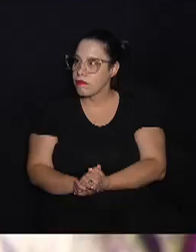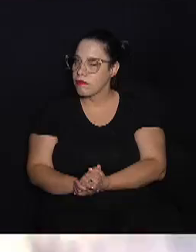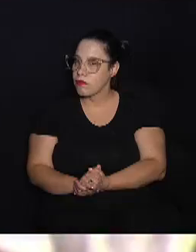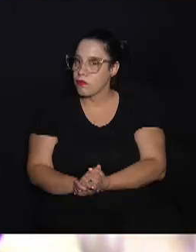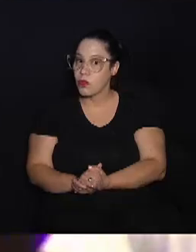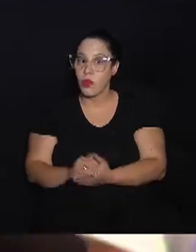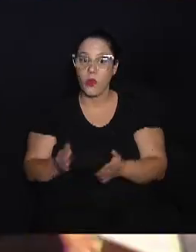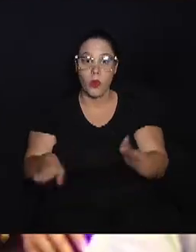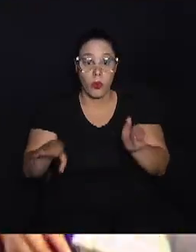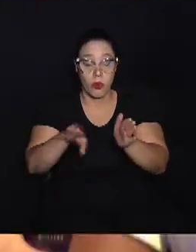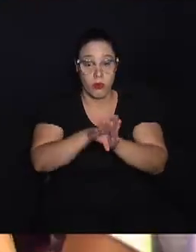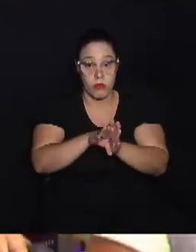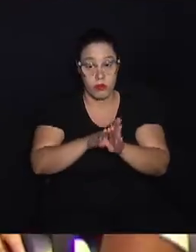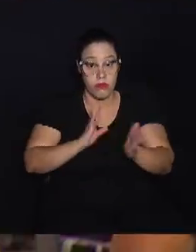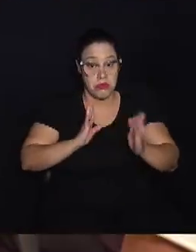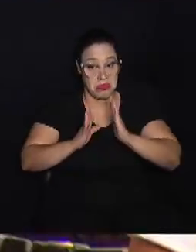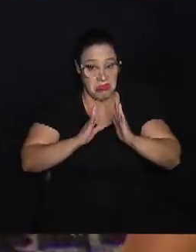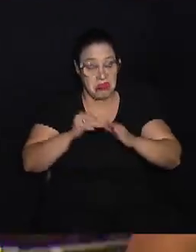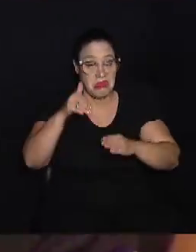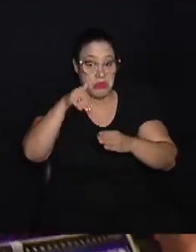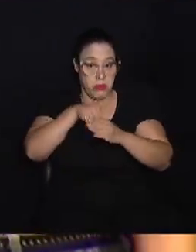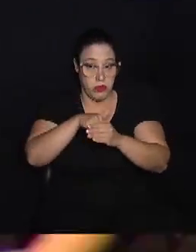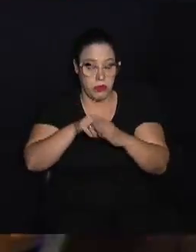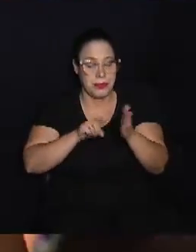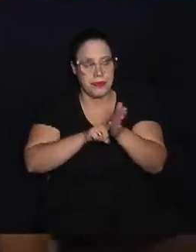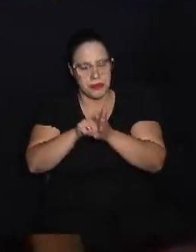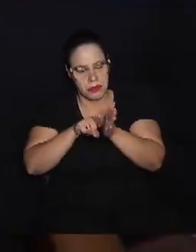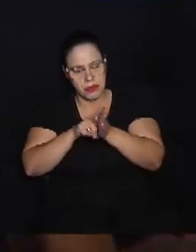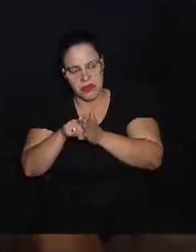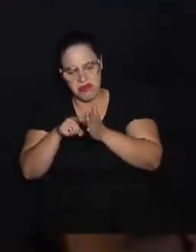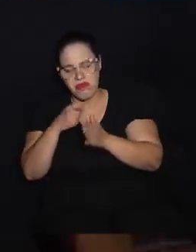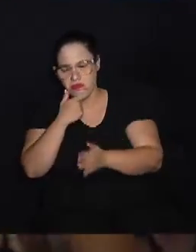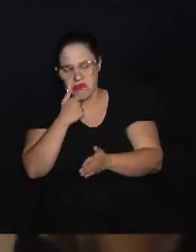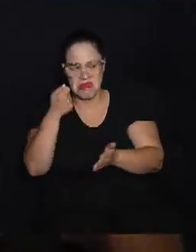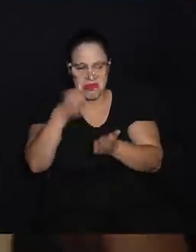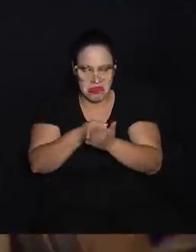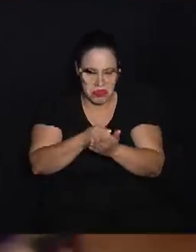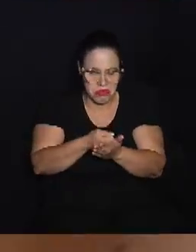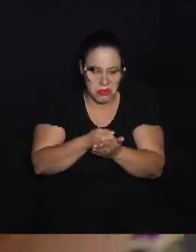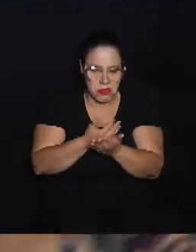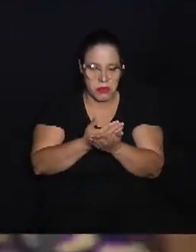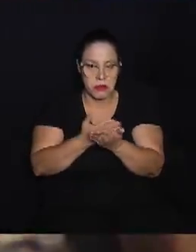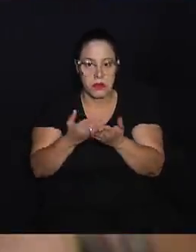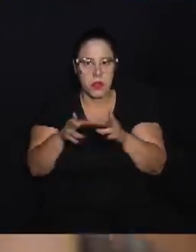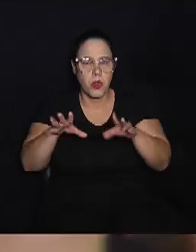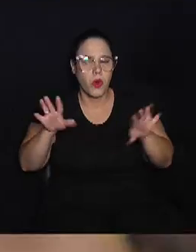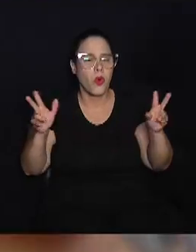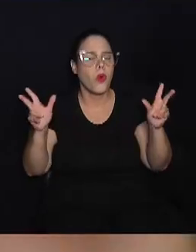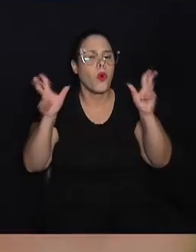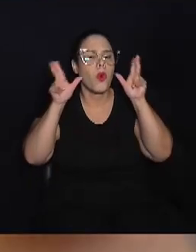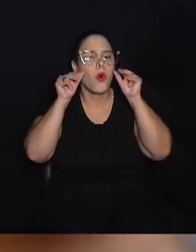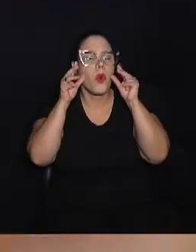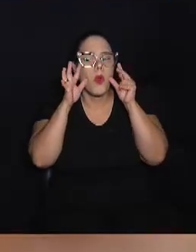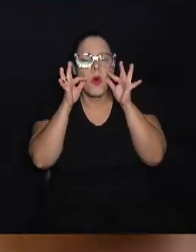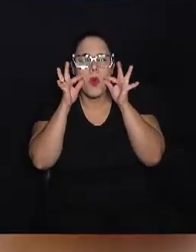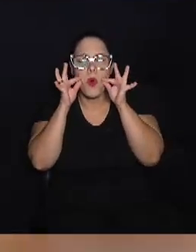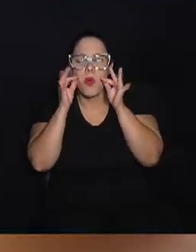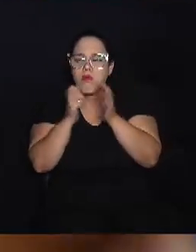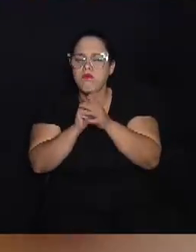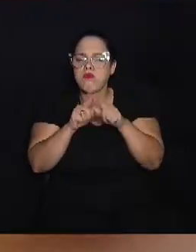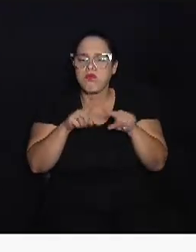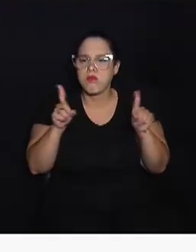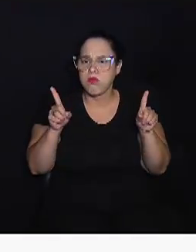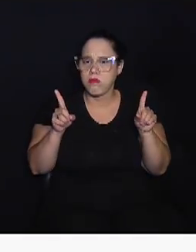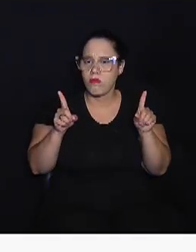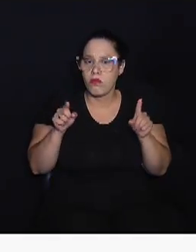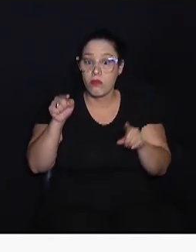Com a chegada do período eleitoral, pesquisas de intenção de voto começam a chamar a atenção do eleitorado. Porém,